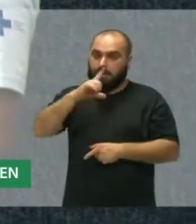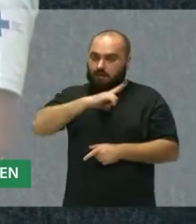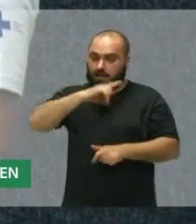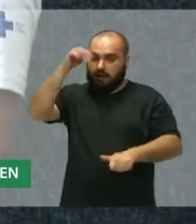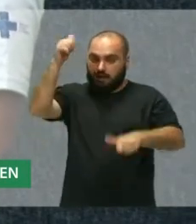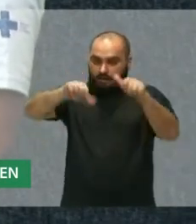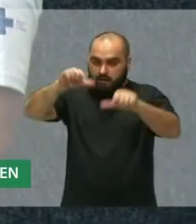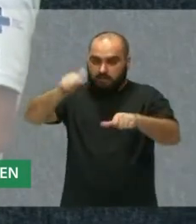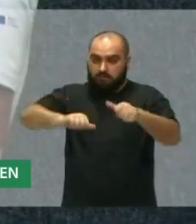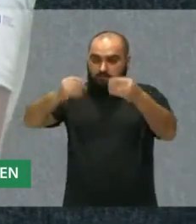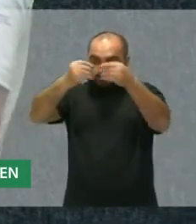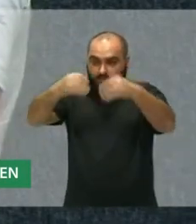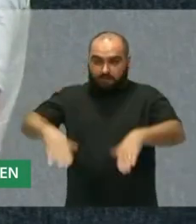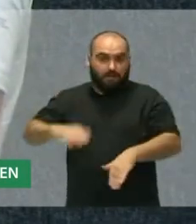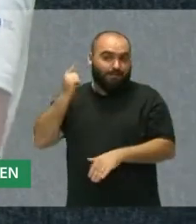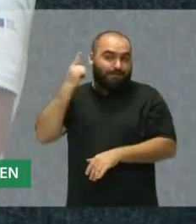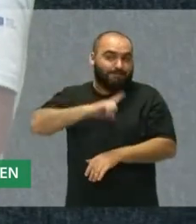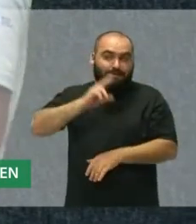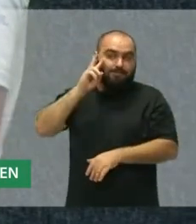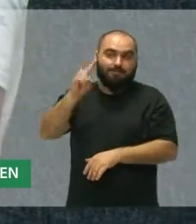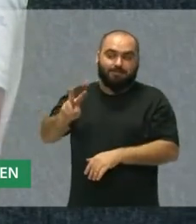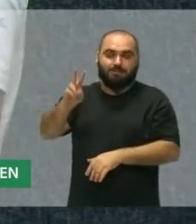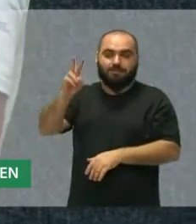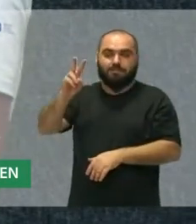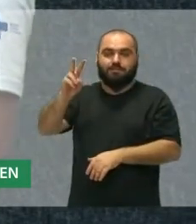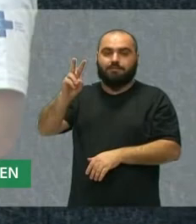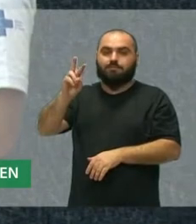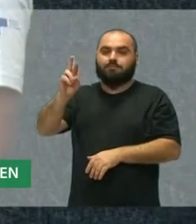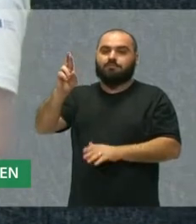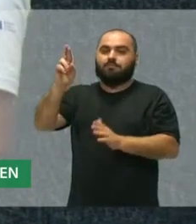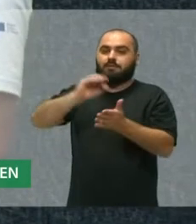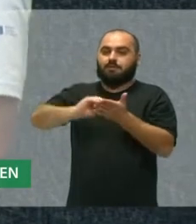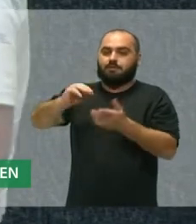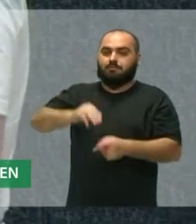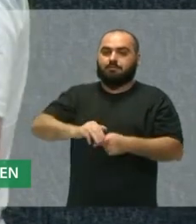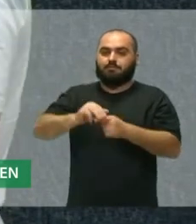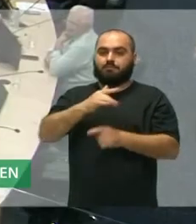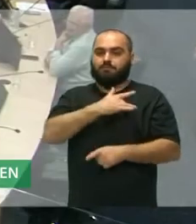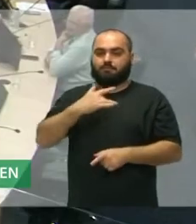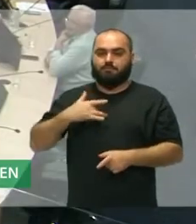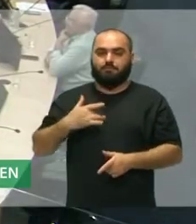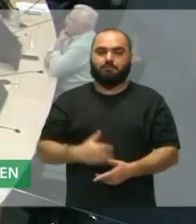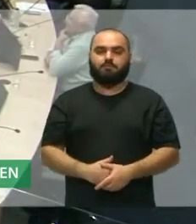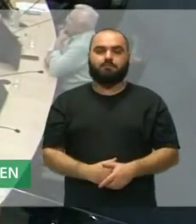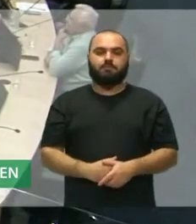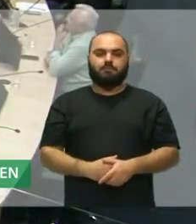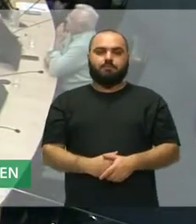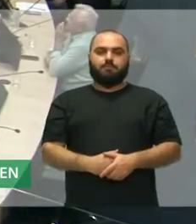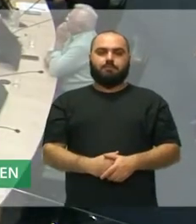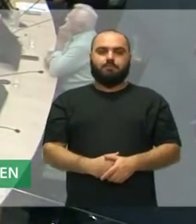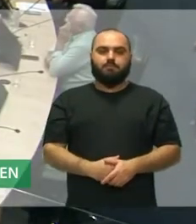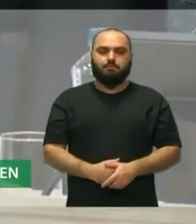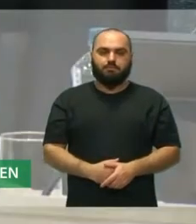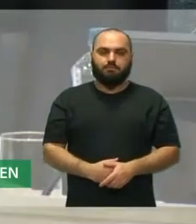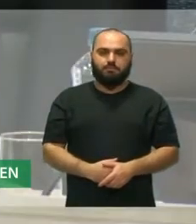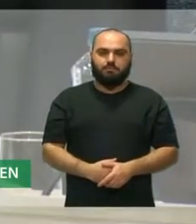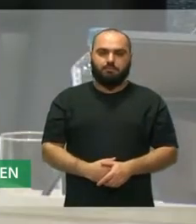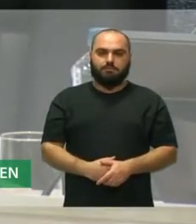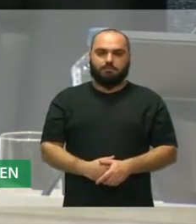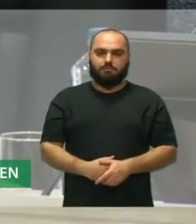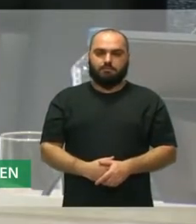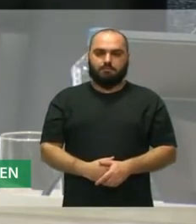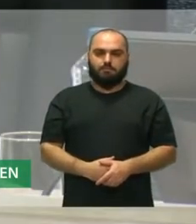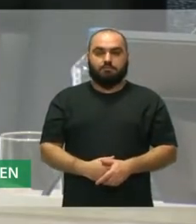análise prejudicada referente ao parecer da Secretaria Municipal de Saúde. Eu queria dizer uma